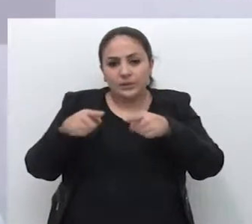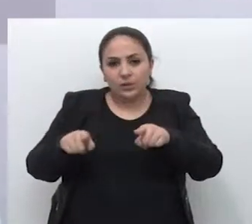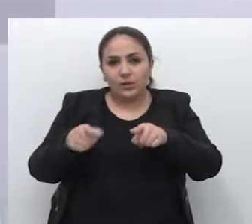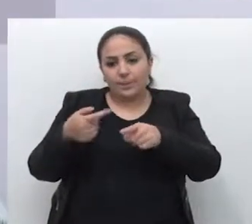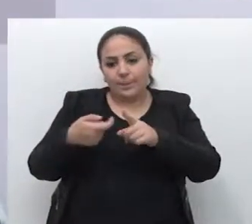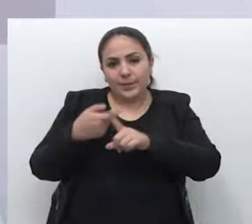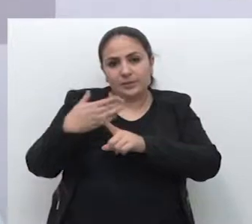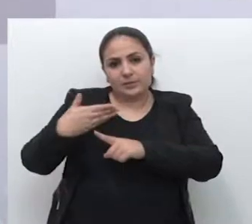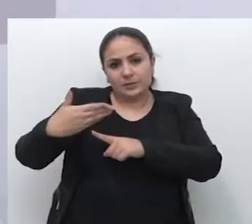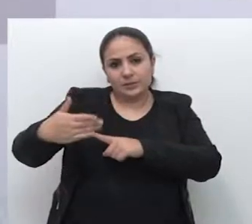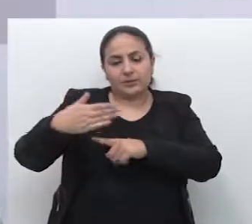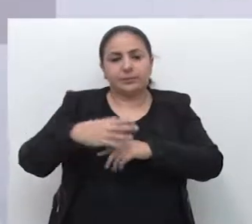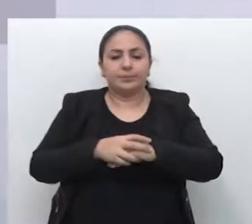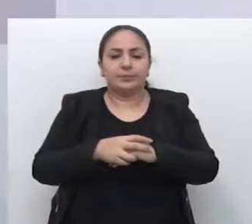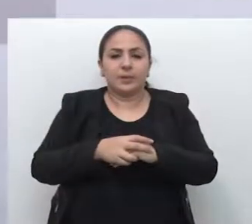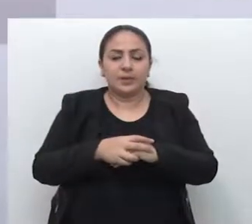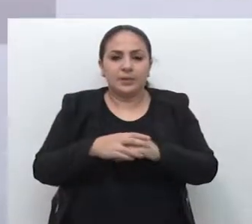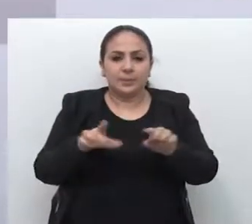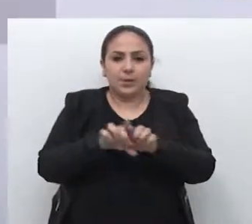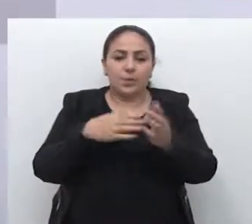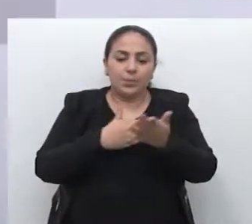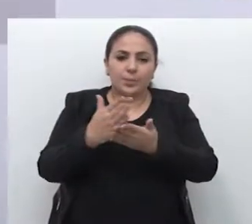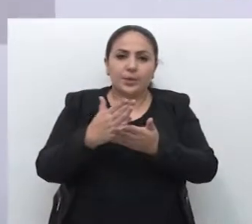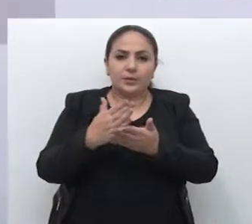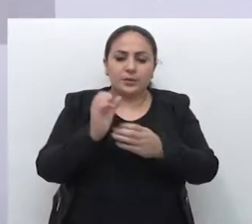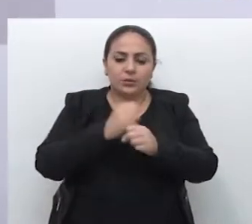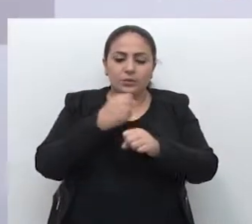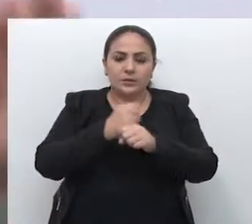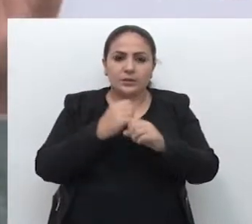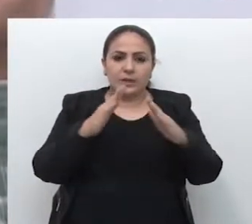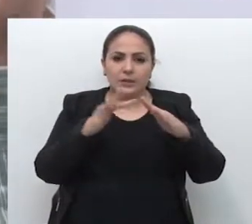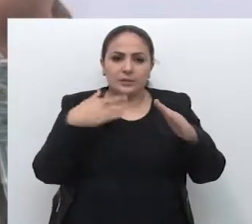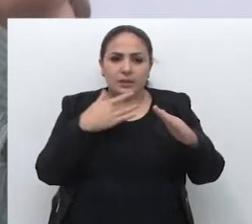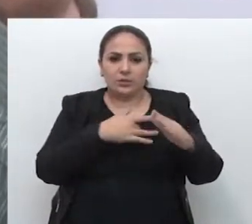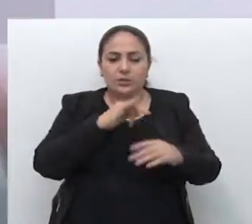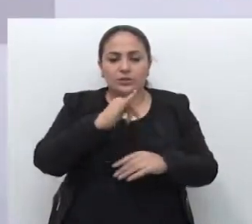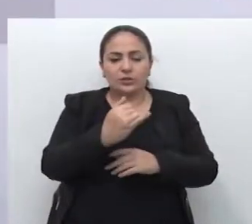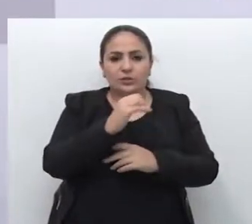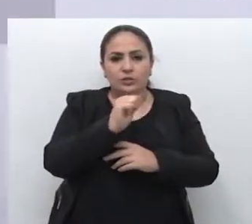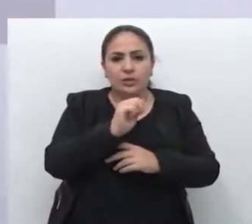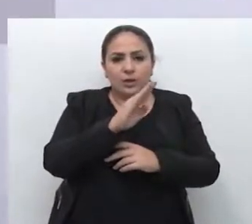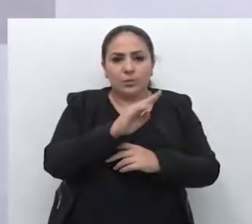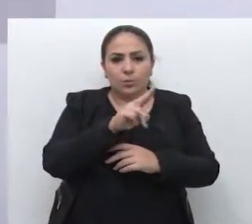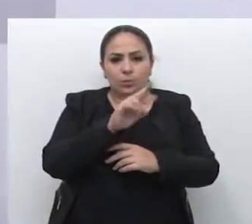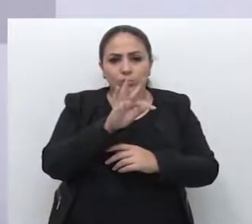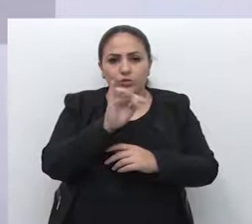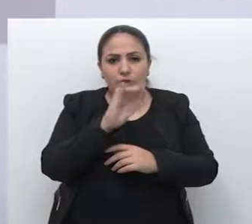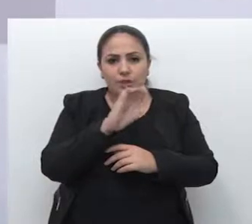próximos meses, e agora o início da construção da UBS do Jaboticabal. São receitas que dão certo, ou